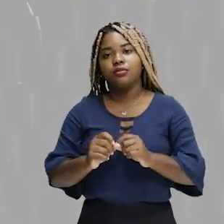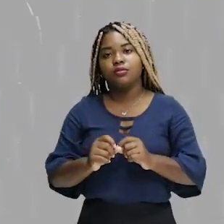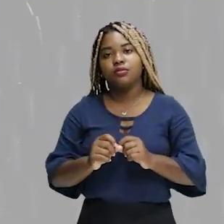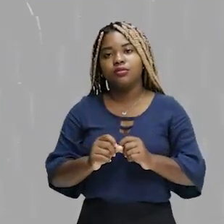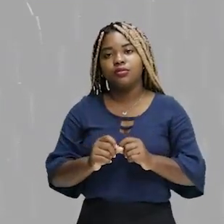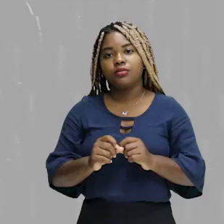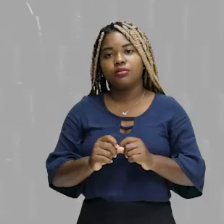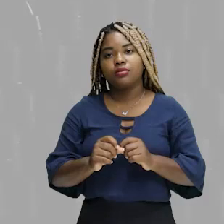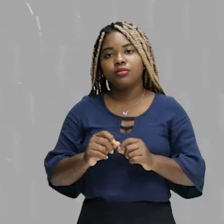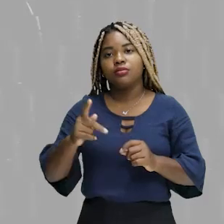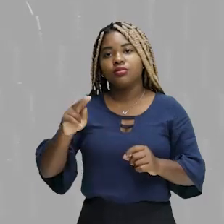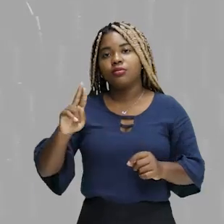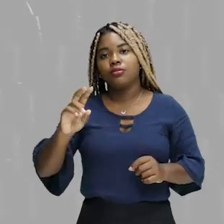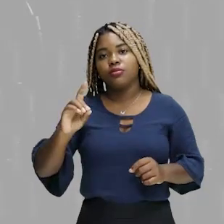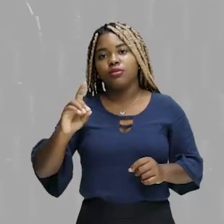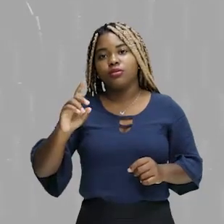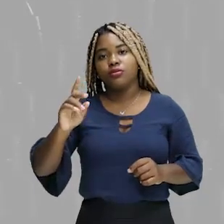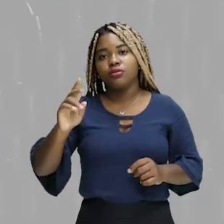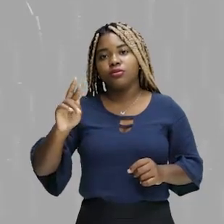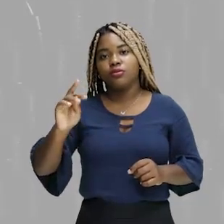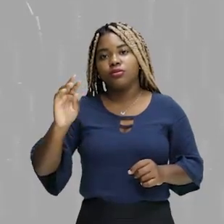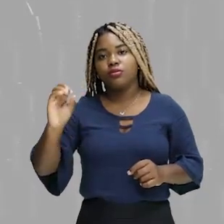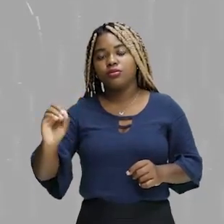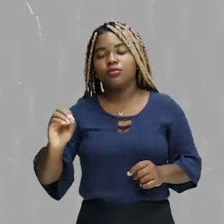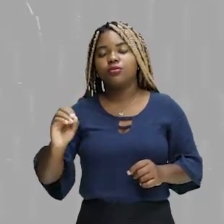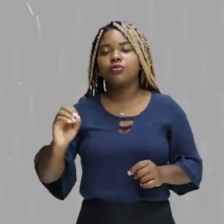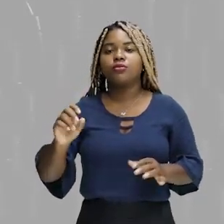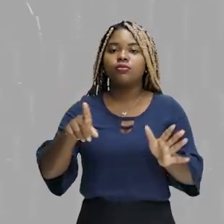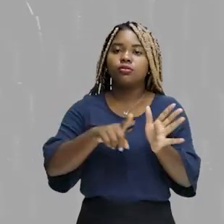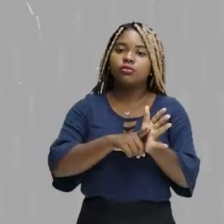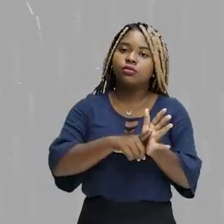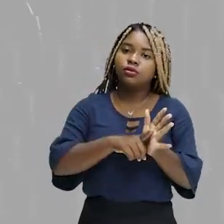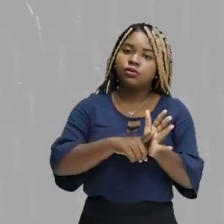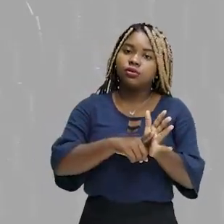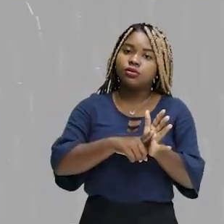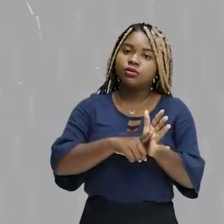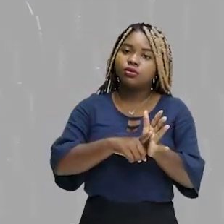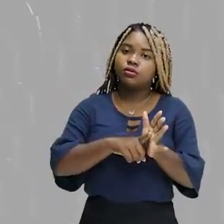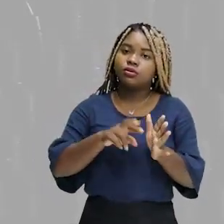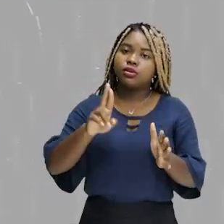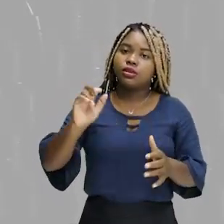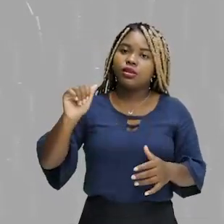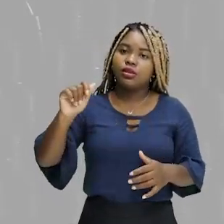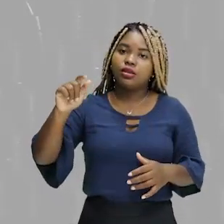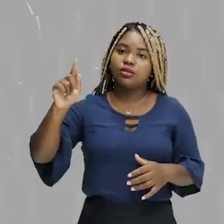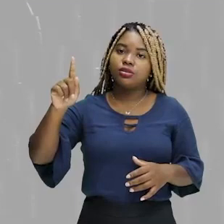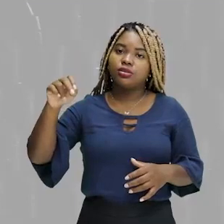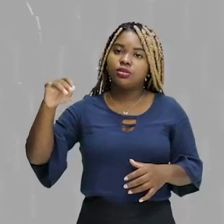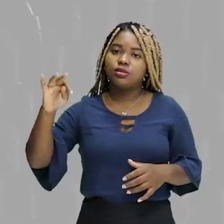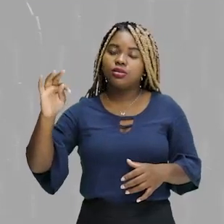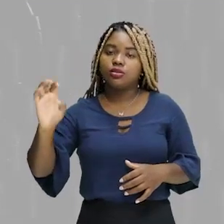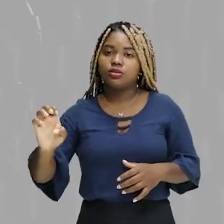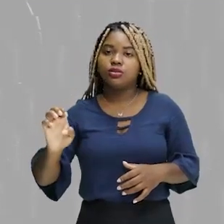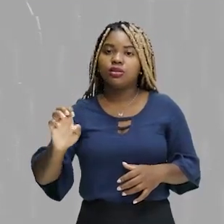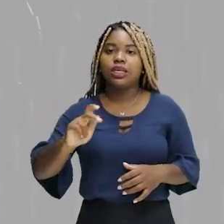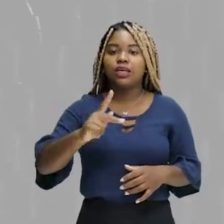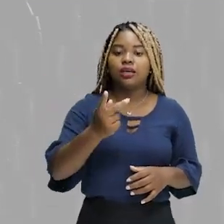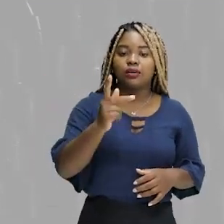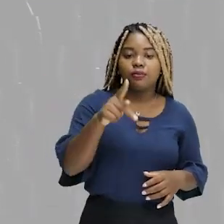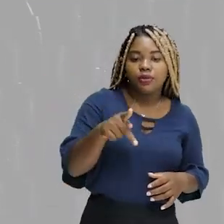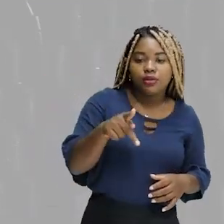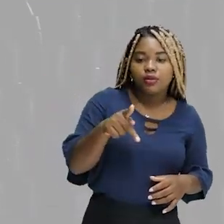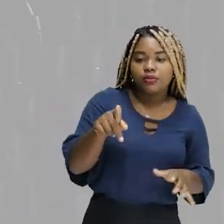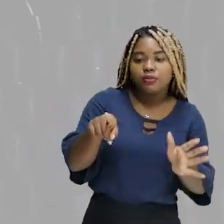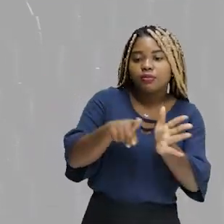entalpia dos reagentes. Ou seja, ΔH igual HP menos HR. Beleza?